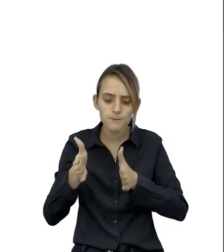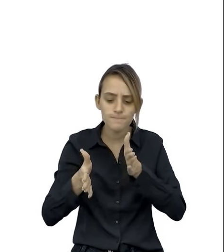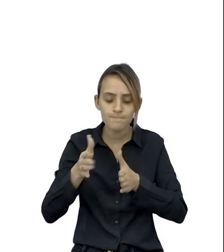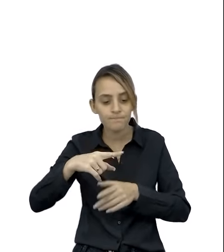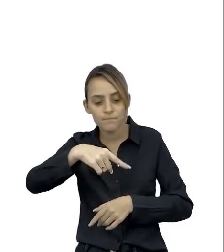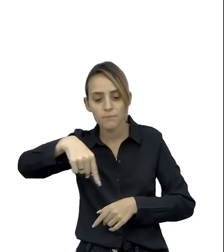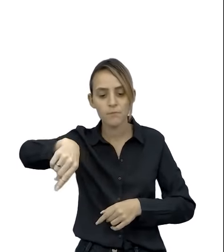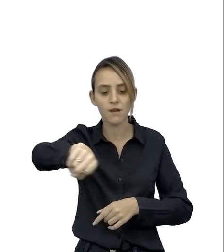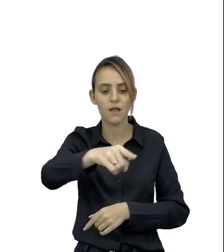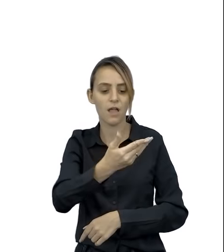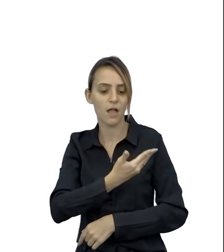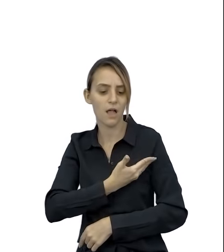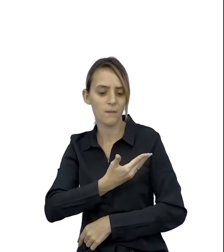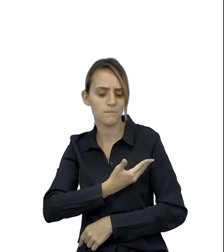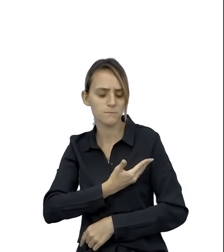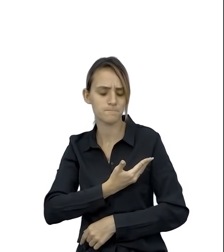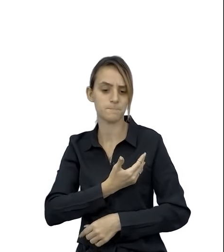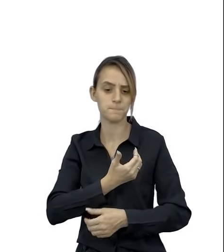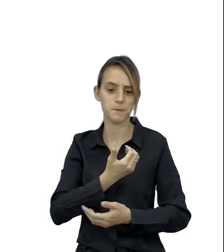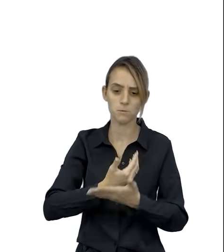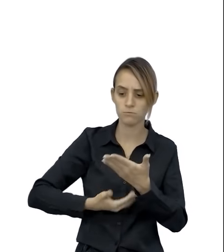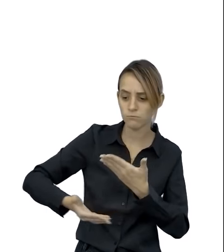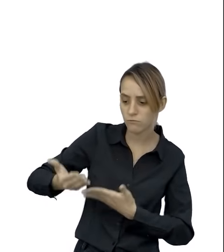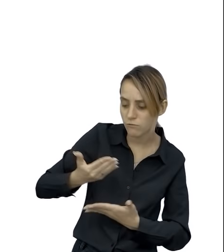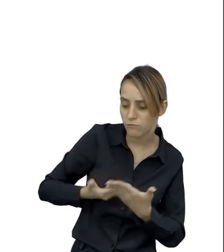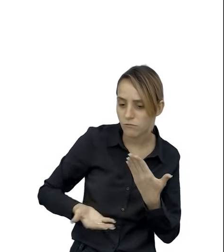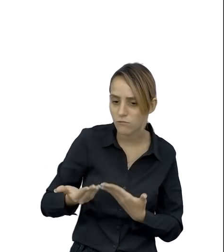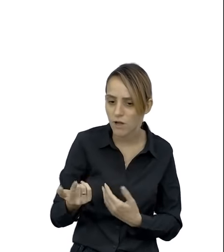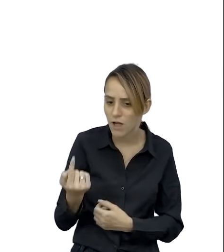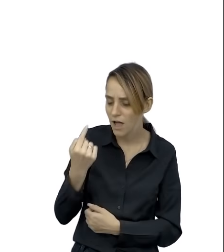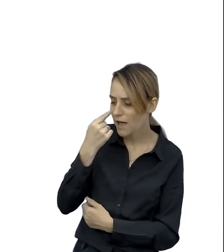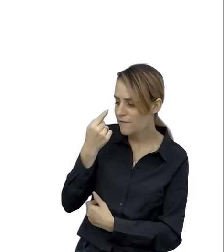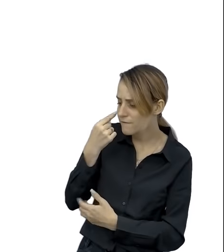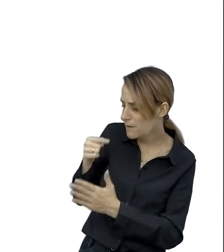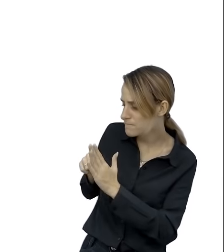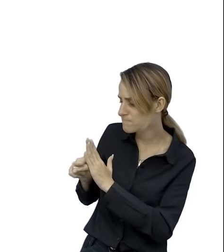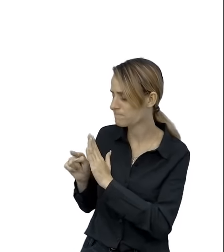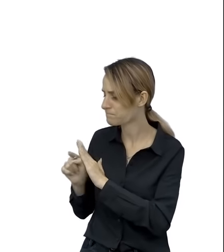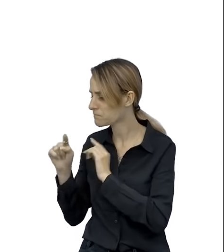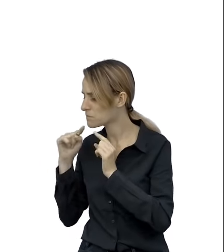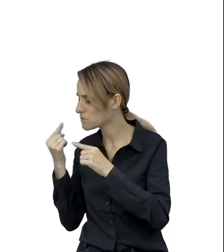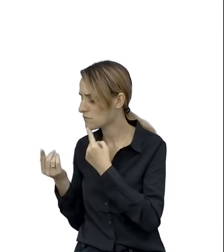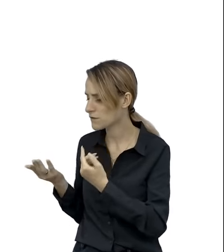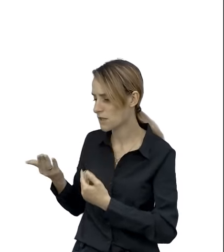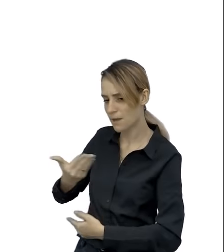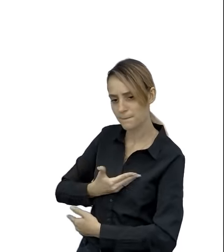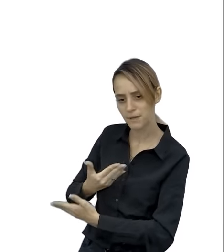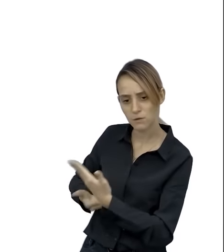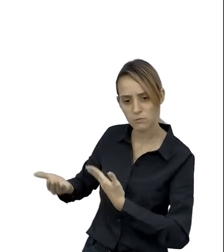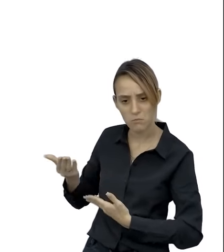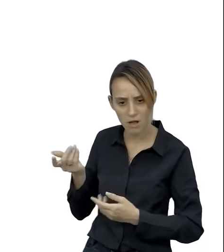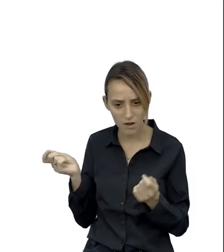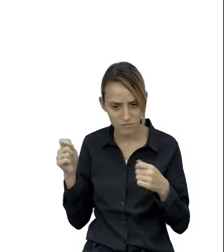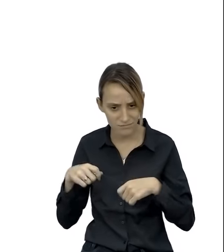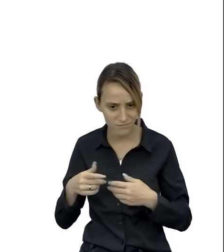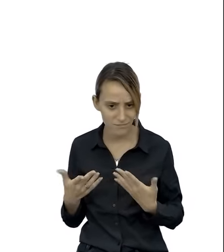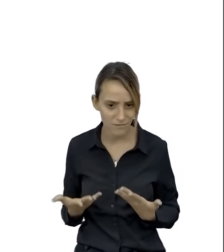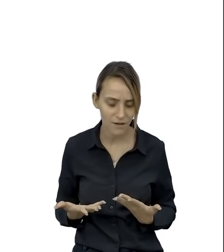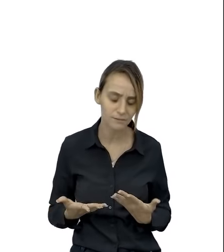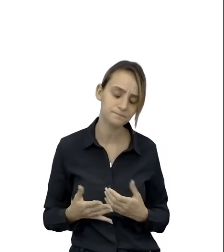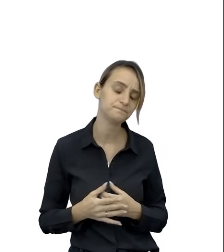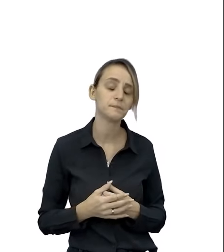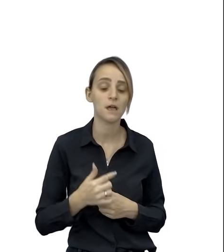estratégias utilizadas, de maneira que pudessem validar seus caminhos de raciocínio. Hoje falei várias vezes a respeito